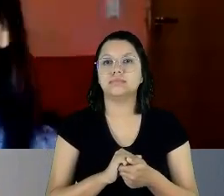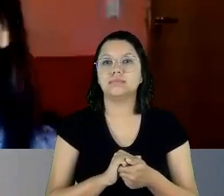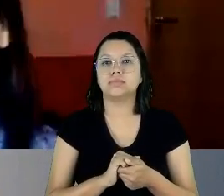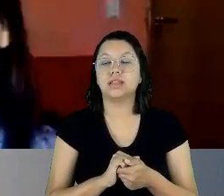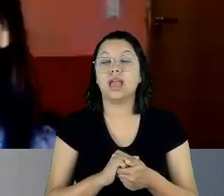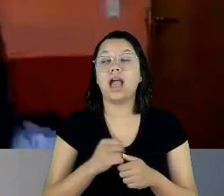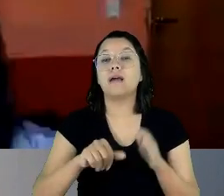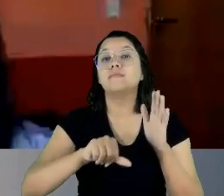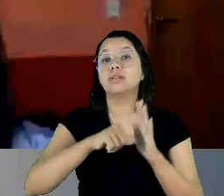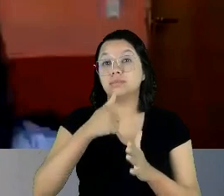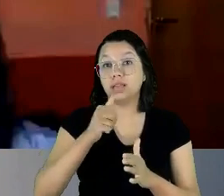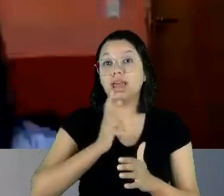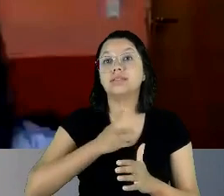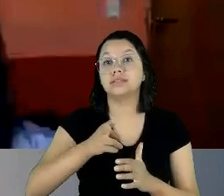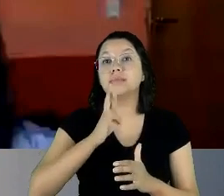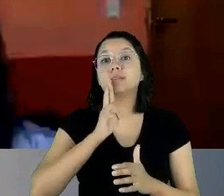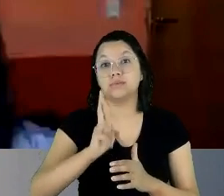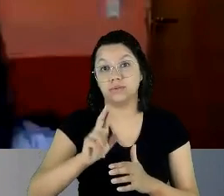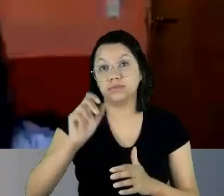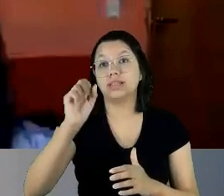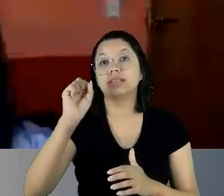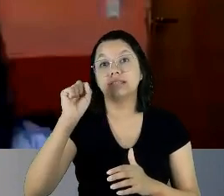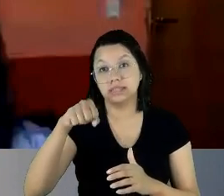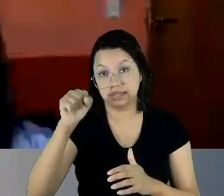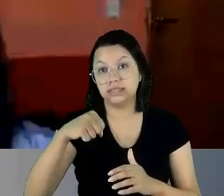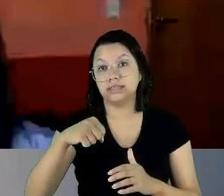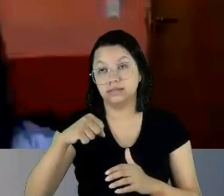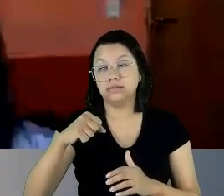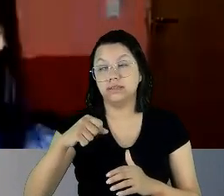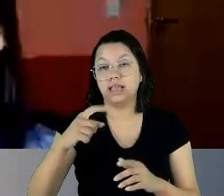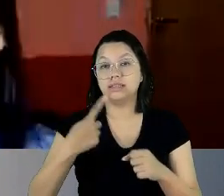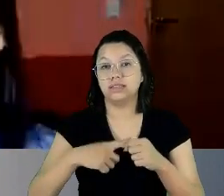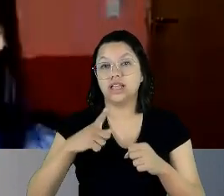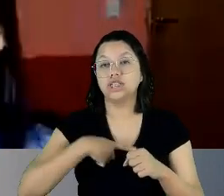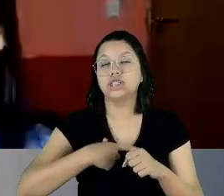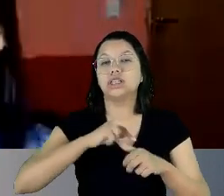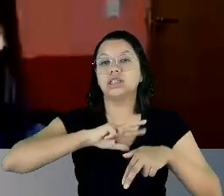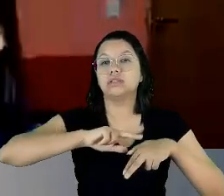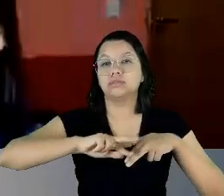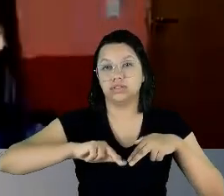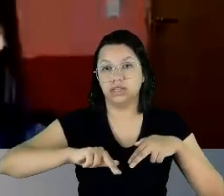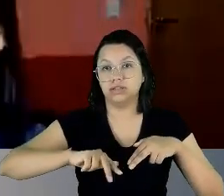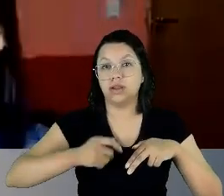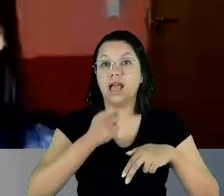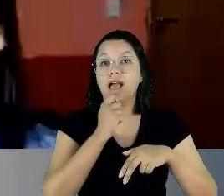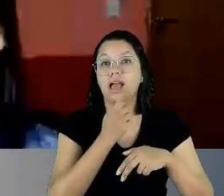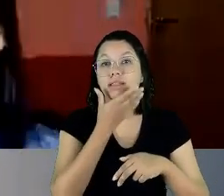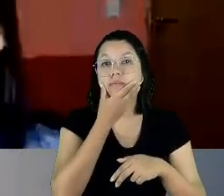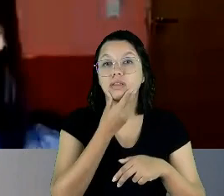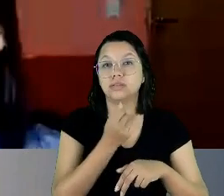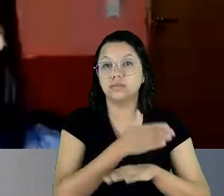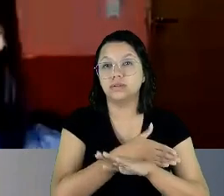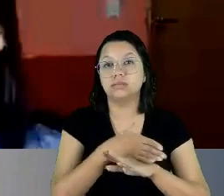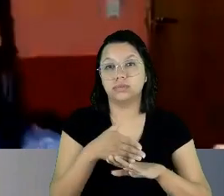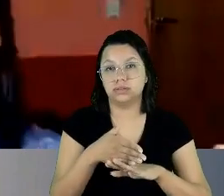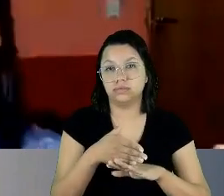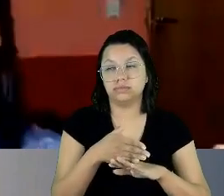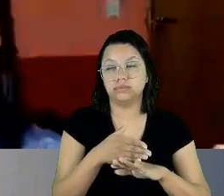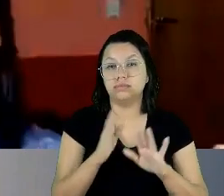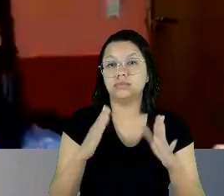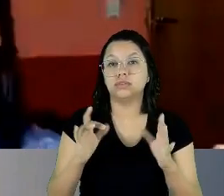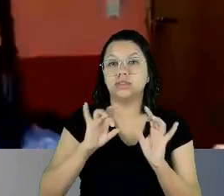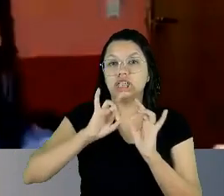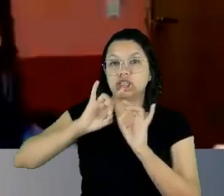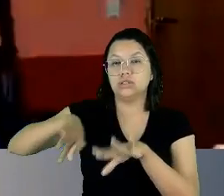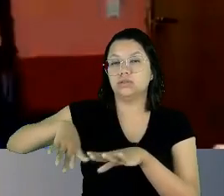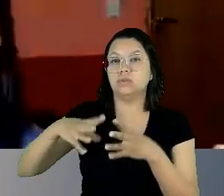primeira é que a cidade tem um gênero, se a gente for analisar de uma forma simbólica, esse gênero ainda é masculino e branco. Então,